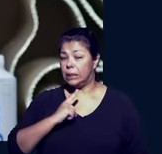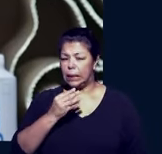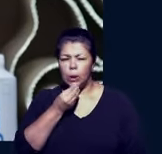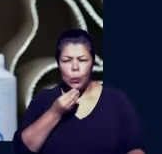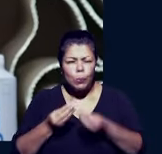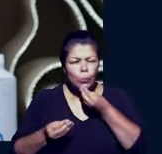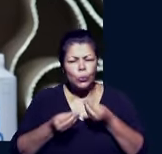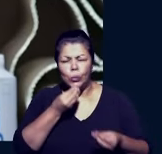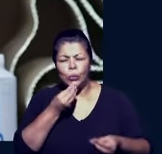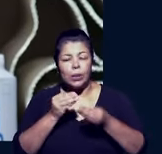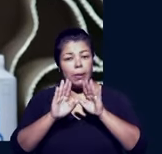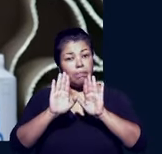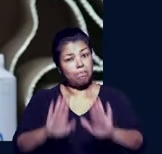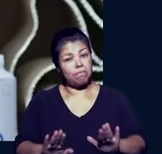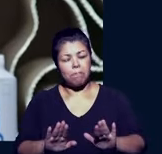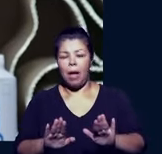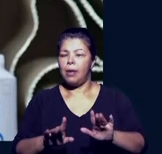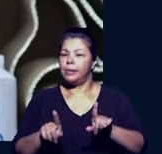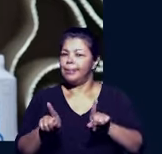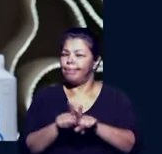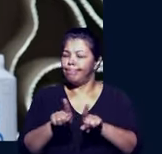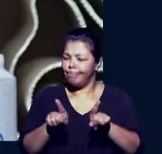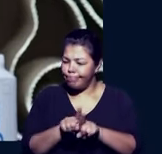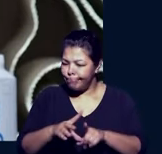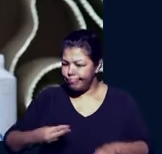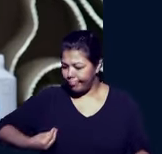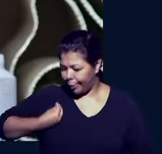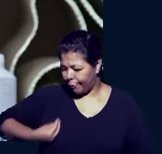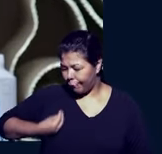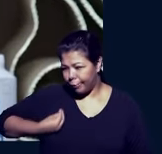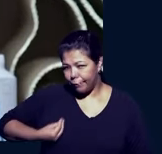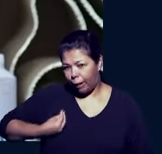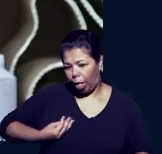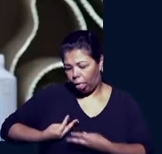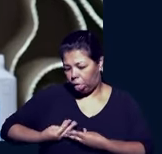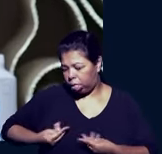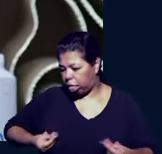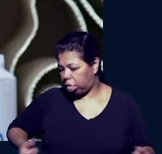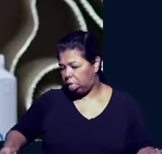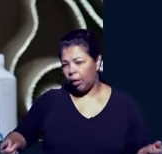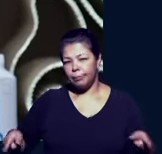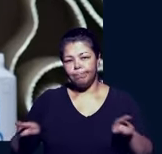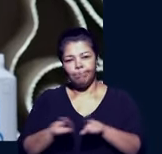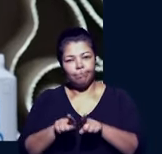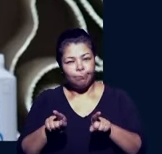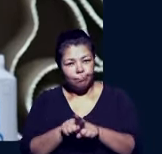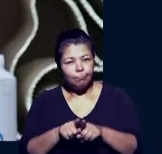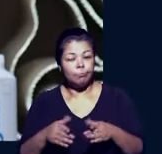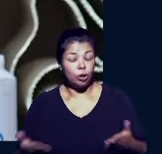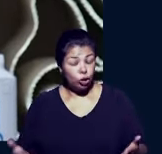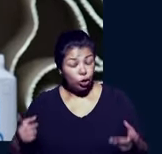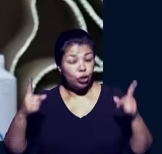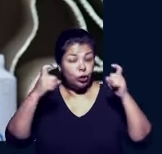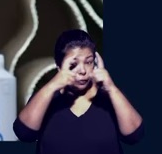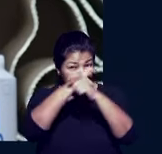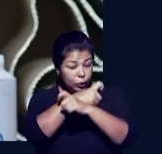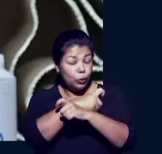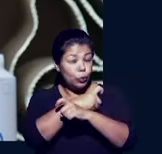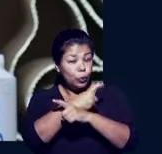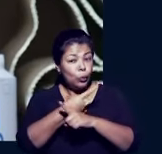estarem vivendo as circunstâncias de momento ou eh eventualmente o humor da classe